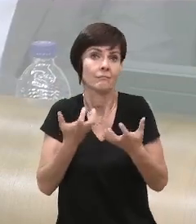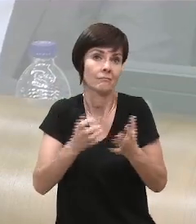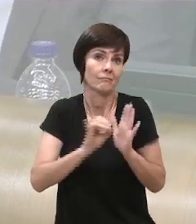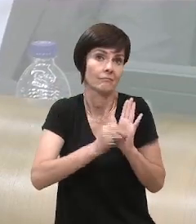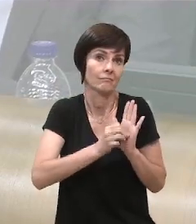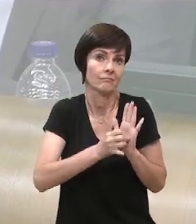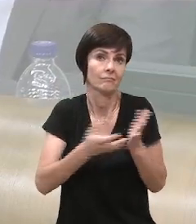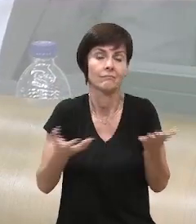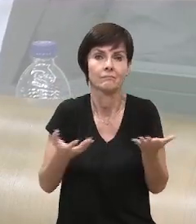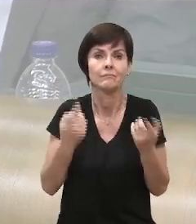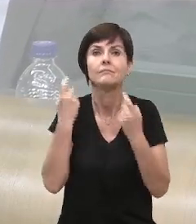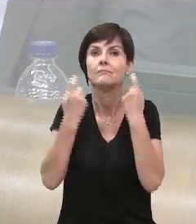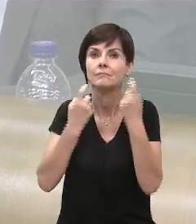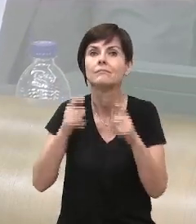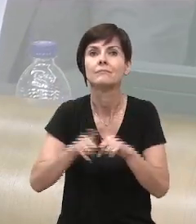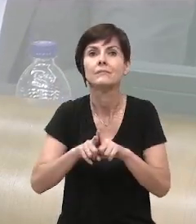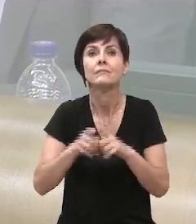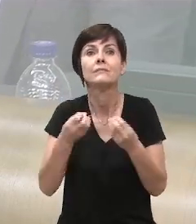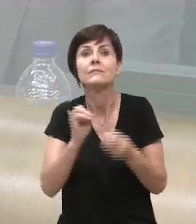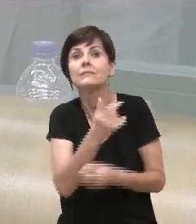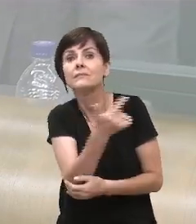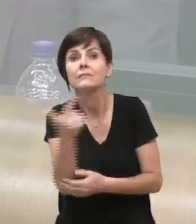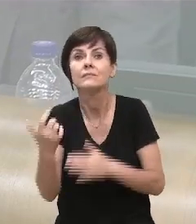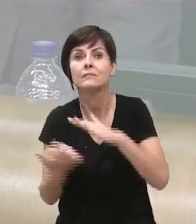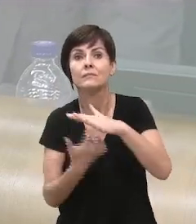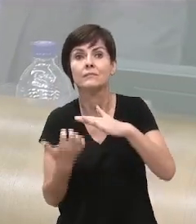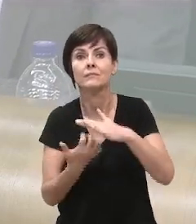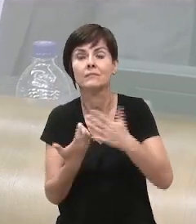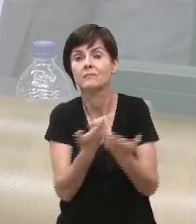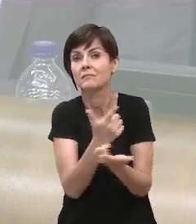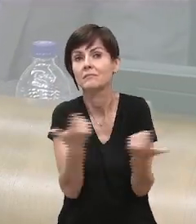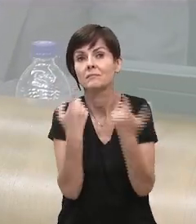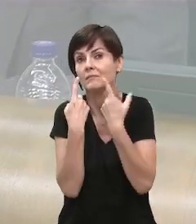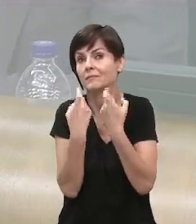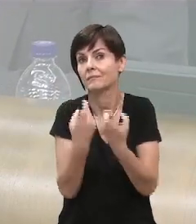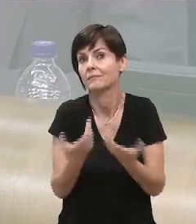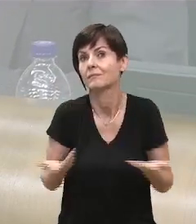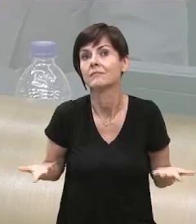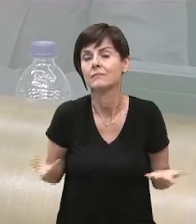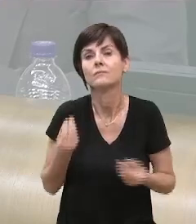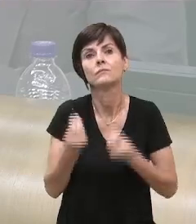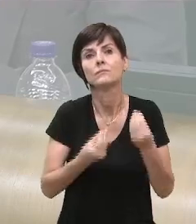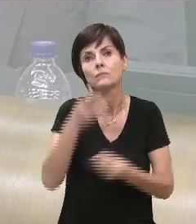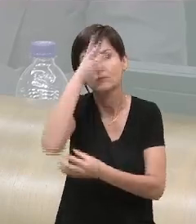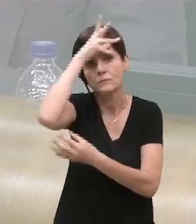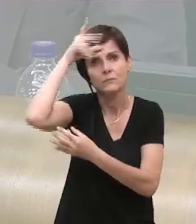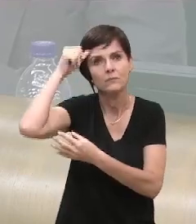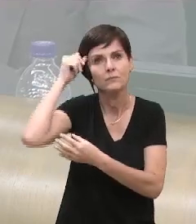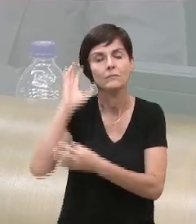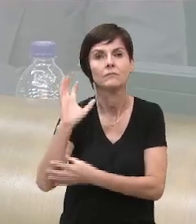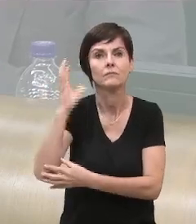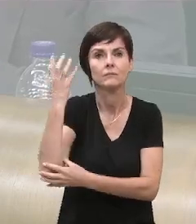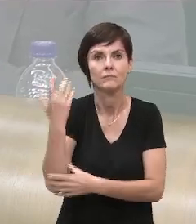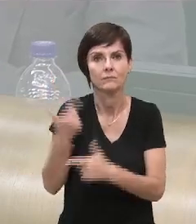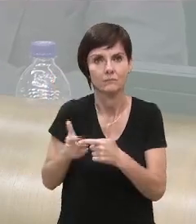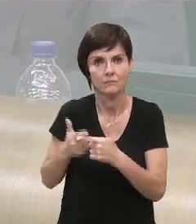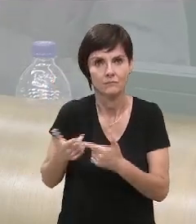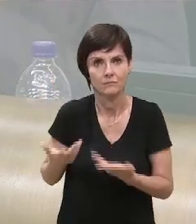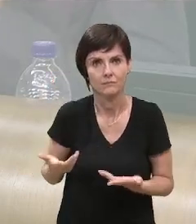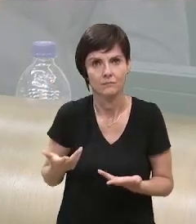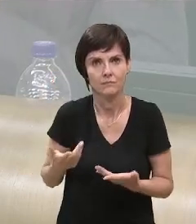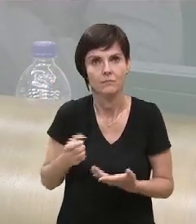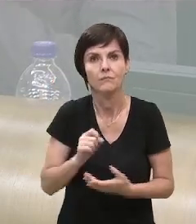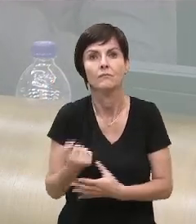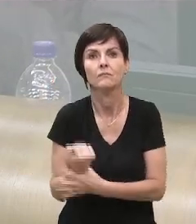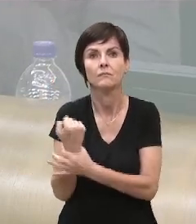Essa é uma grande preocupação. E se ninguém aparecer com interesse? Como é que o município vai resolver? Que garantia